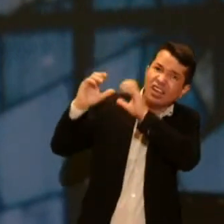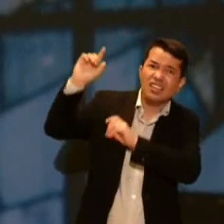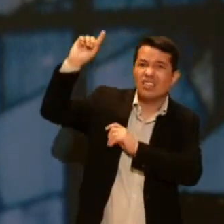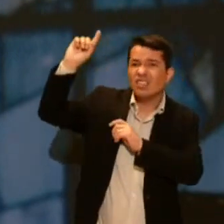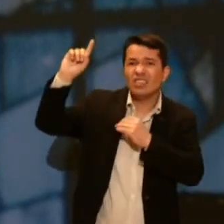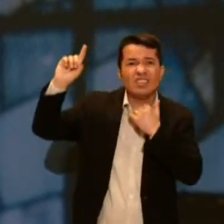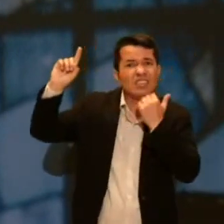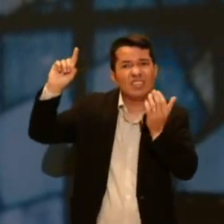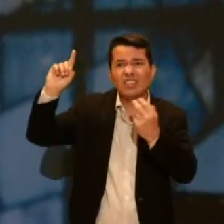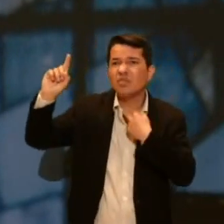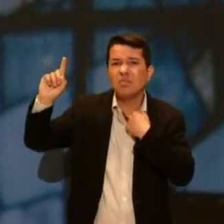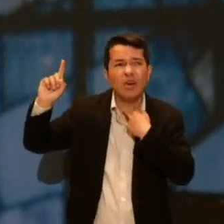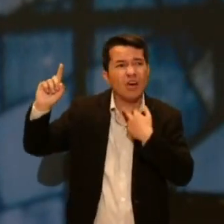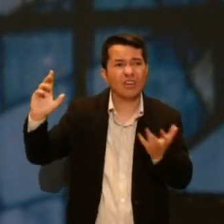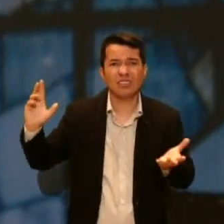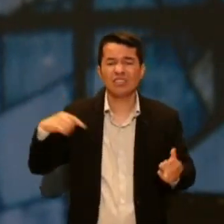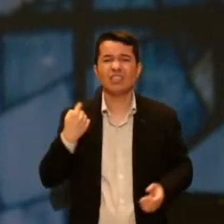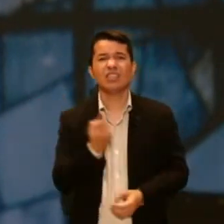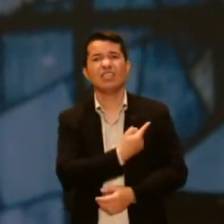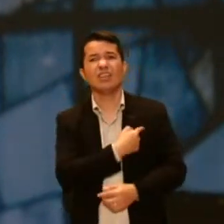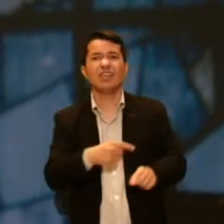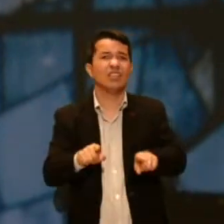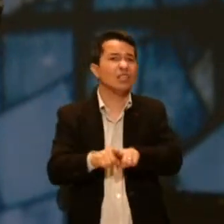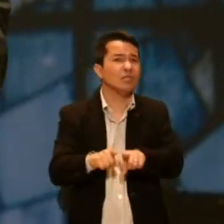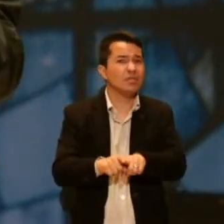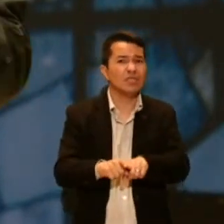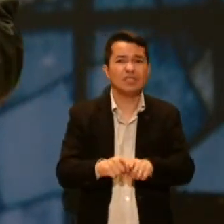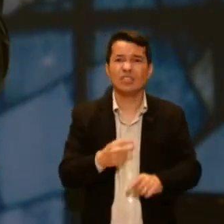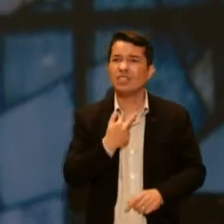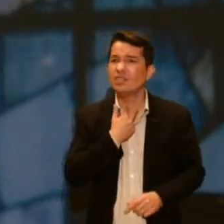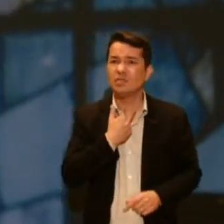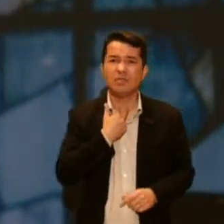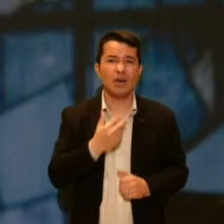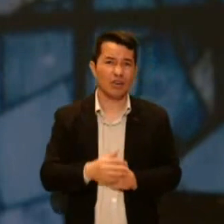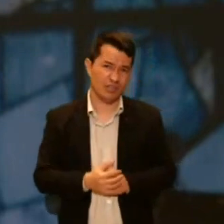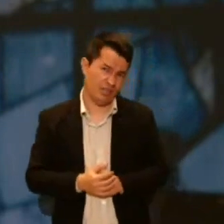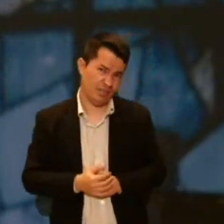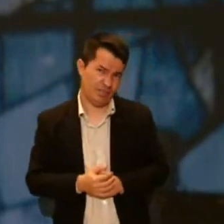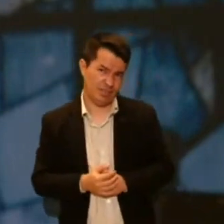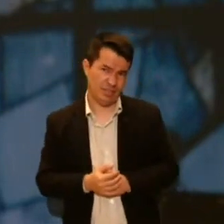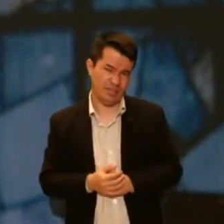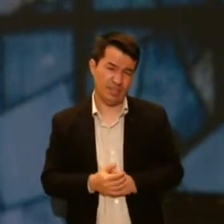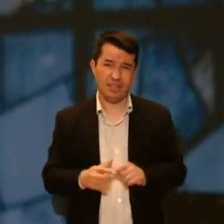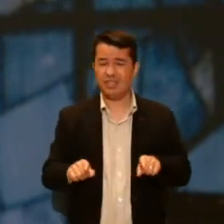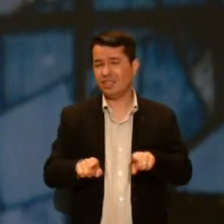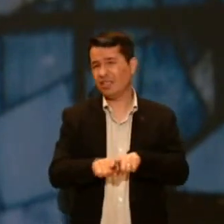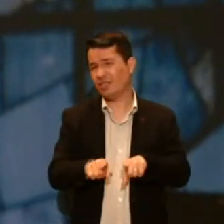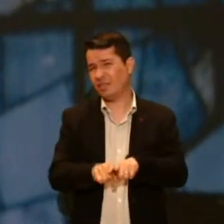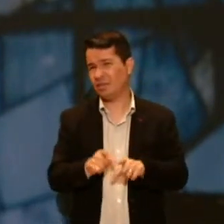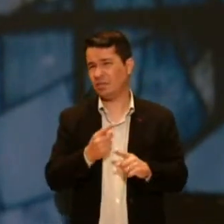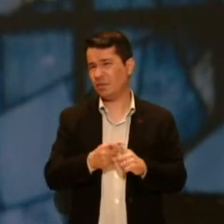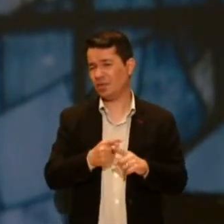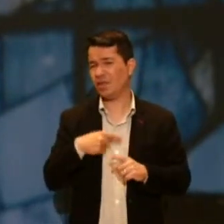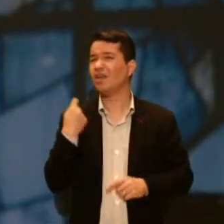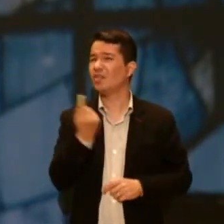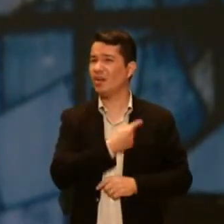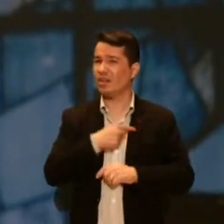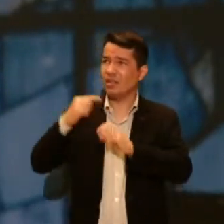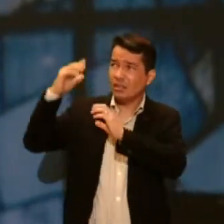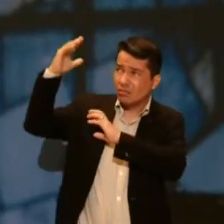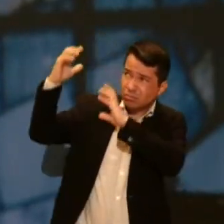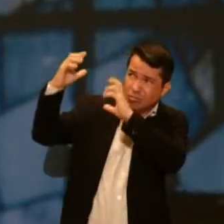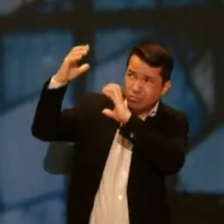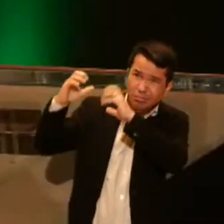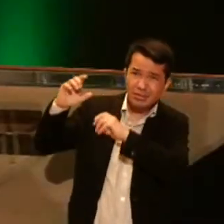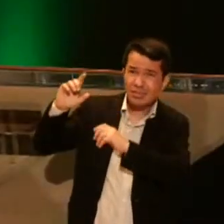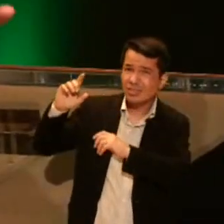de Deus. Mas como dói, porque quando a gente luta com Deus, não